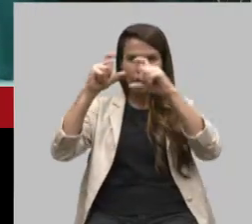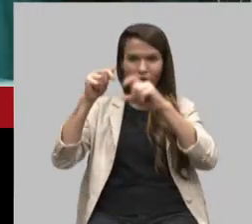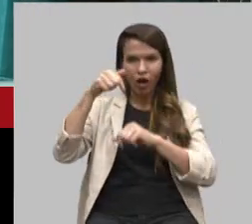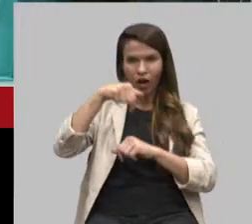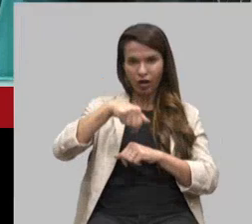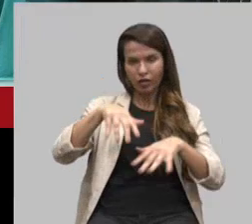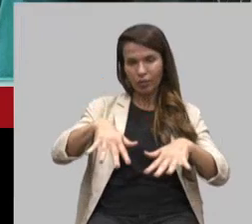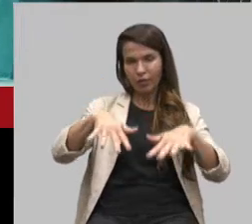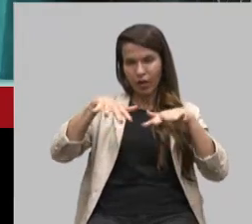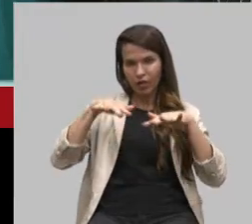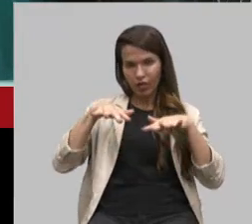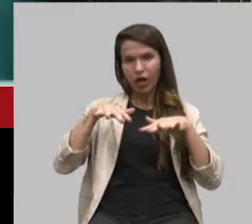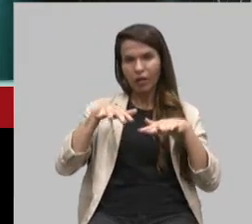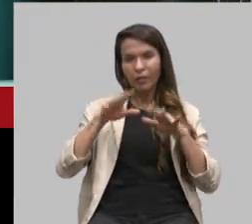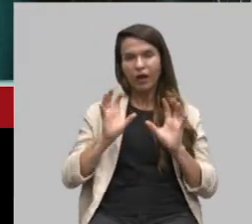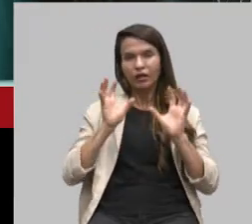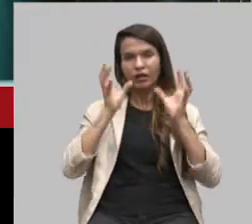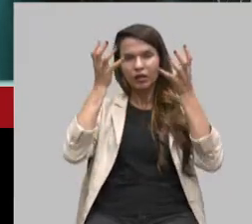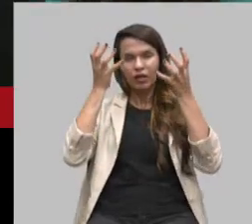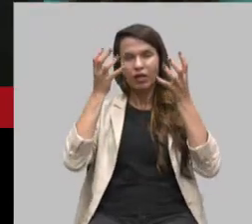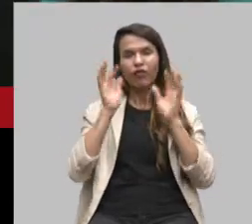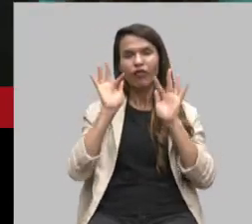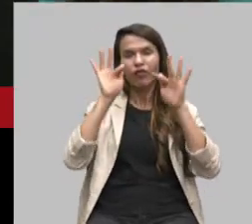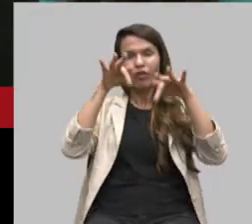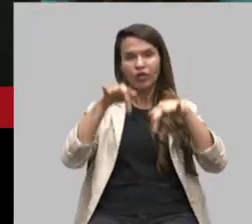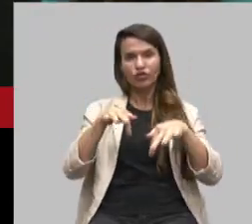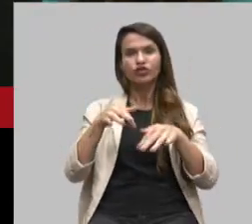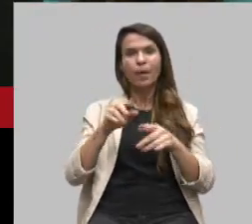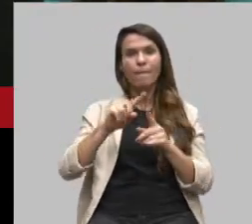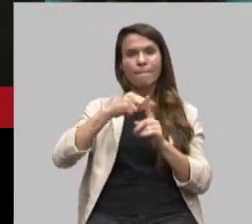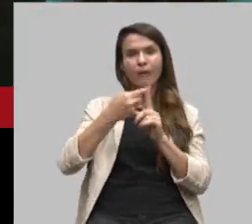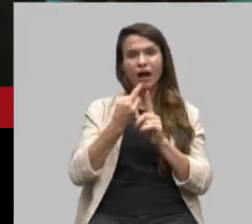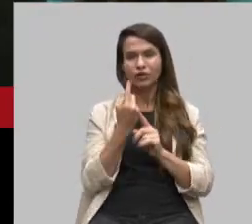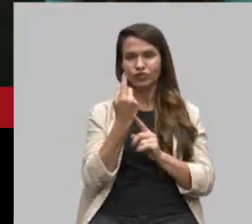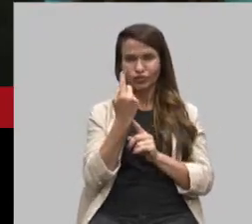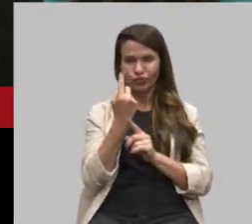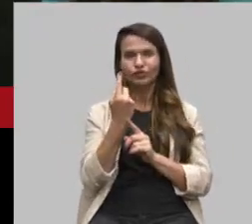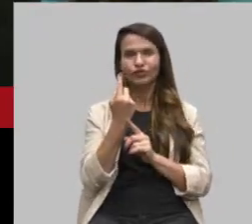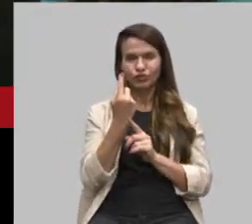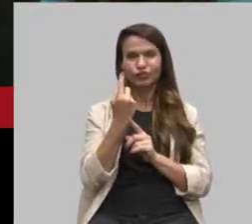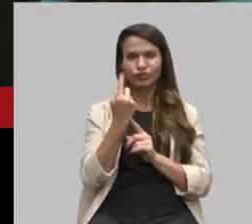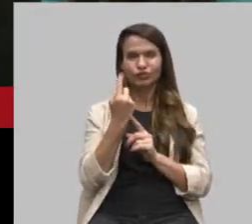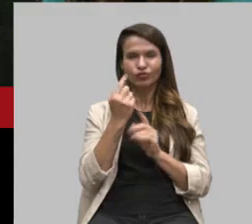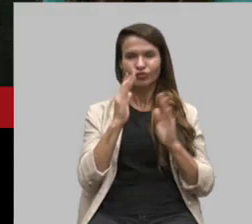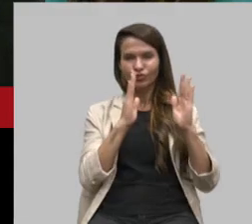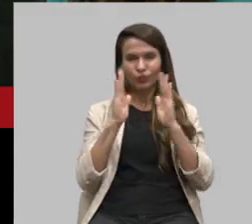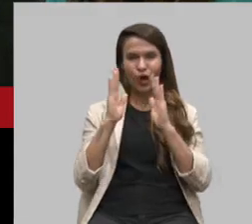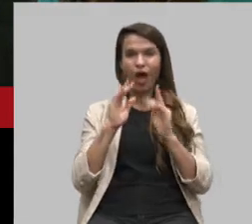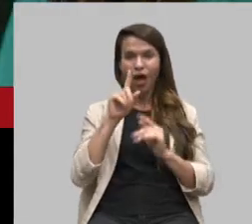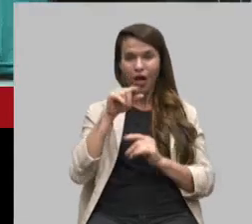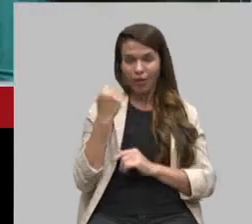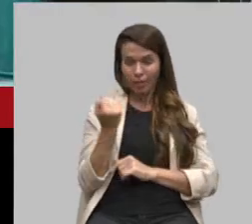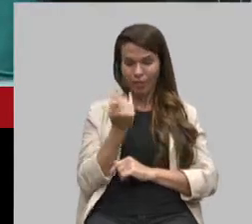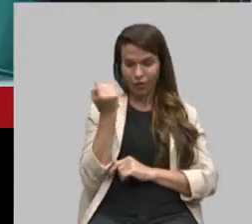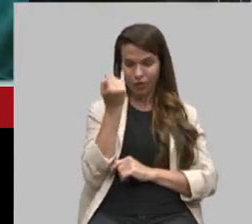plenário para celebrarmos o encerramento de mais uma edição é muito importante a sua presença nesse